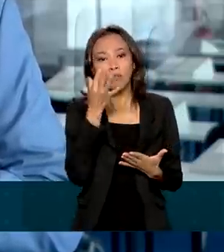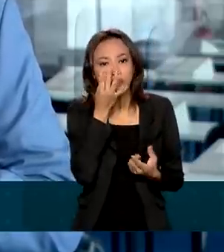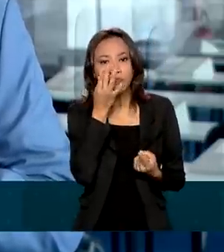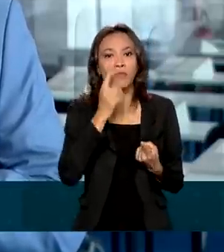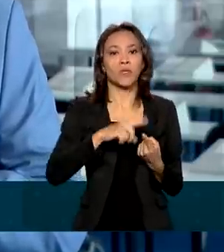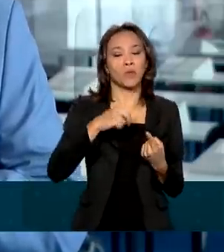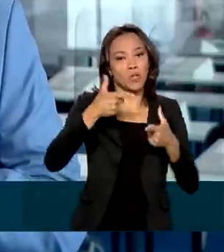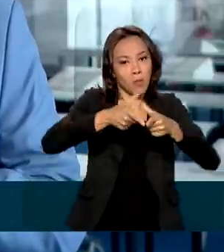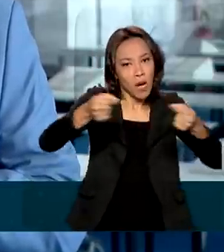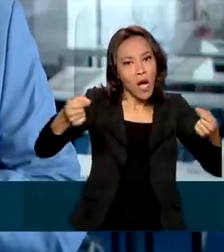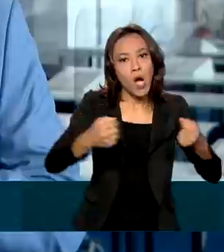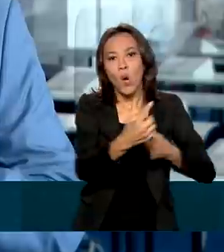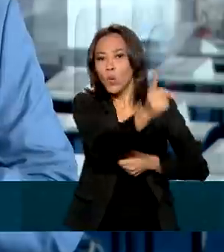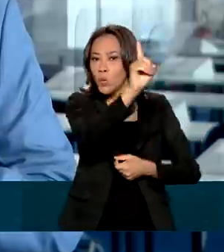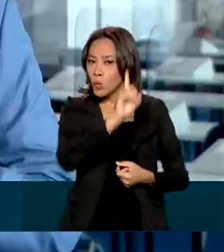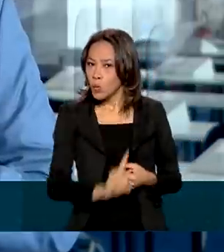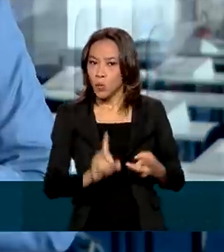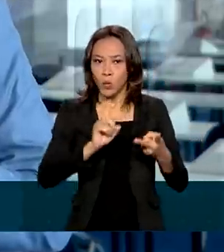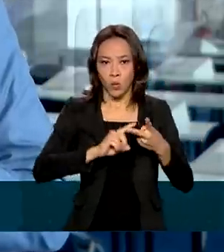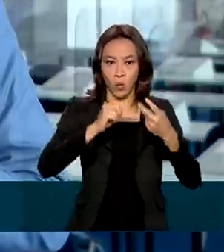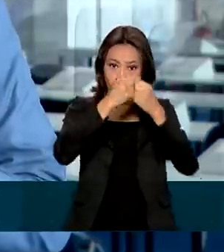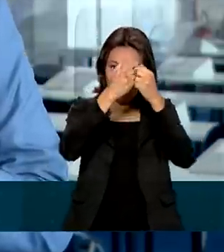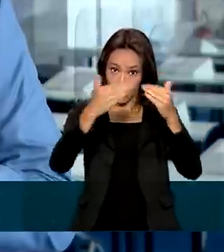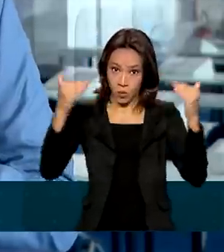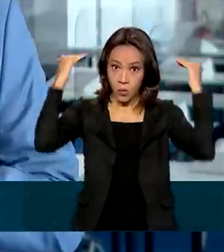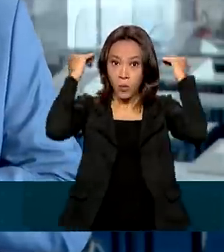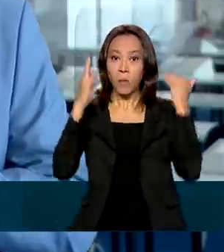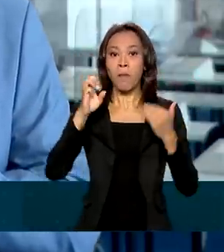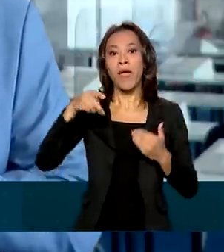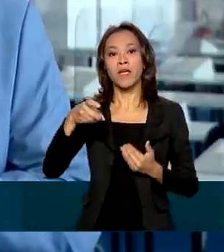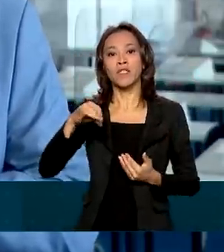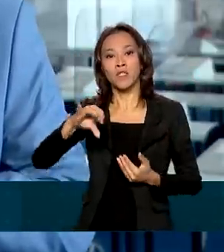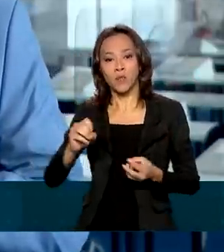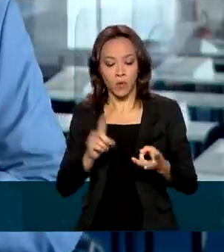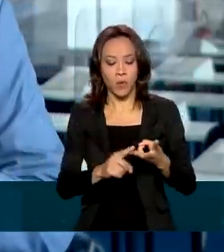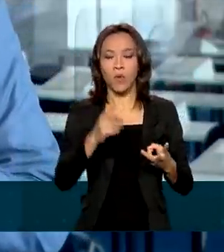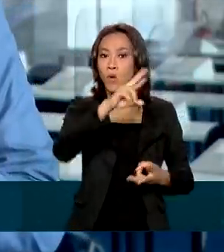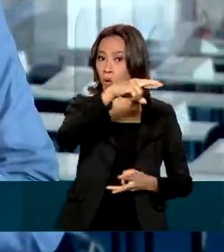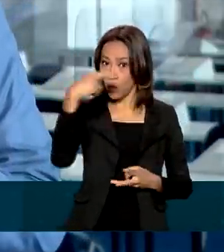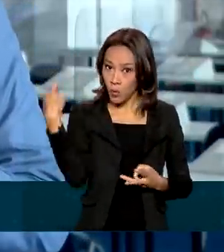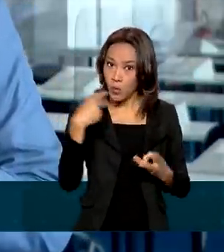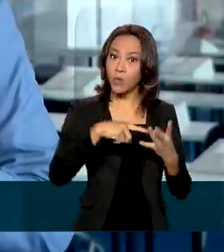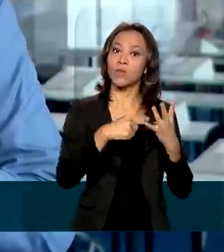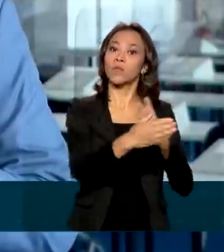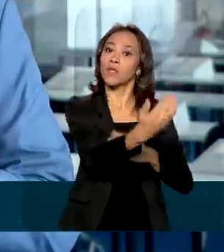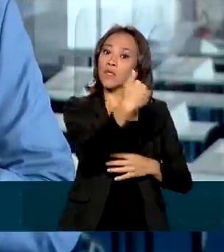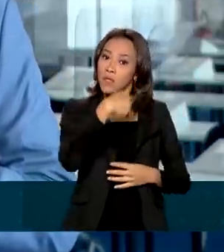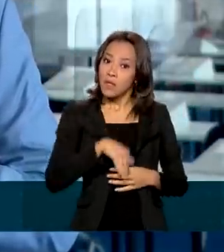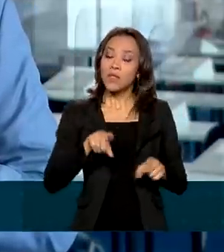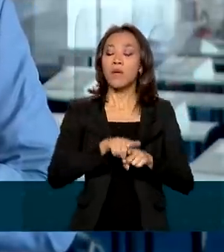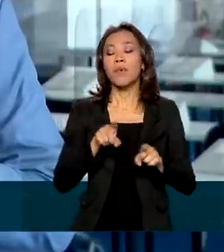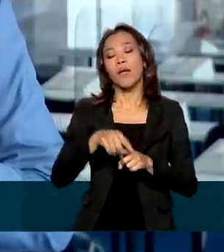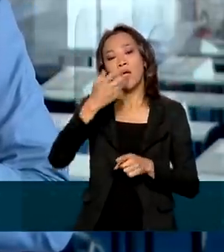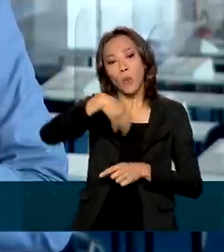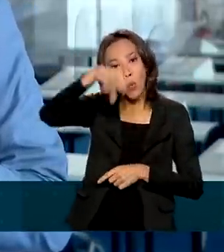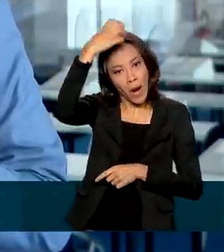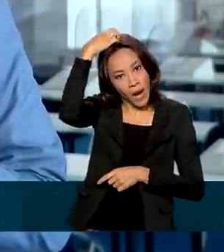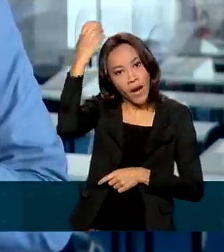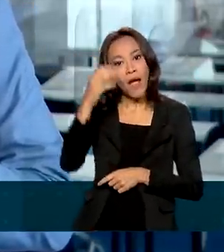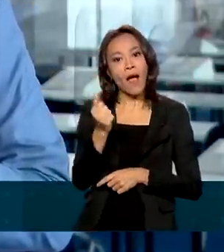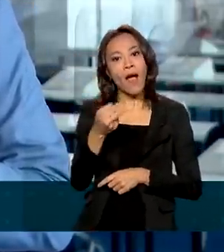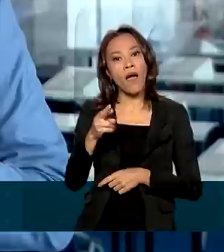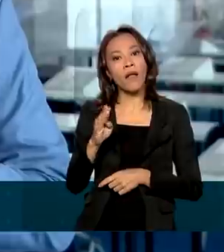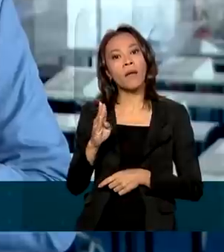primeiro-ministro japonês o presidente mexicano curso é e também o chinês e o rei árabe não viram mas o presidente